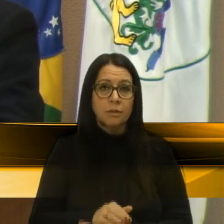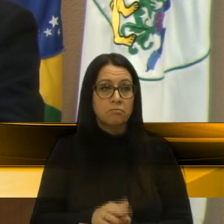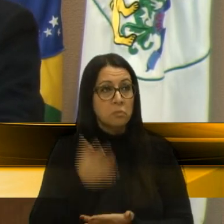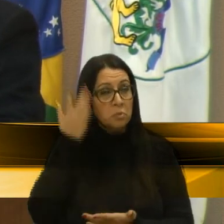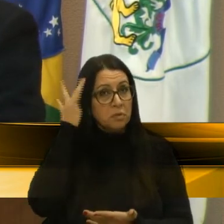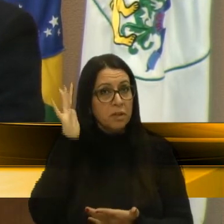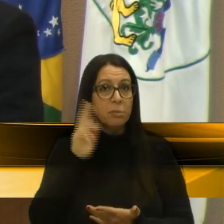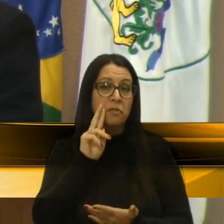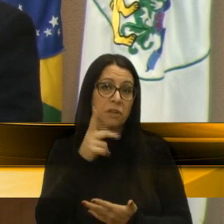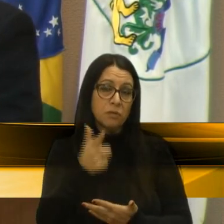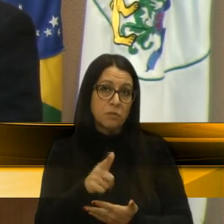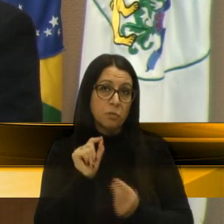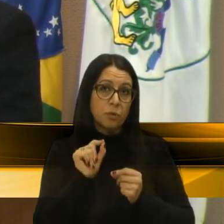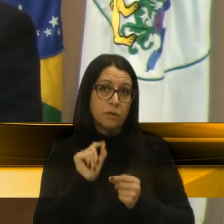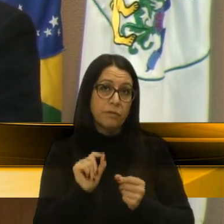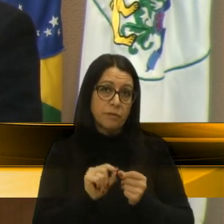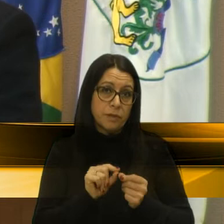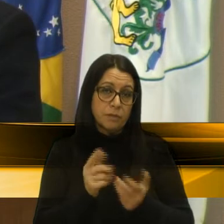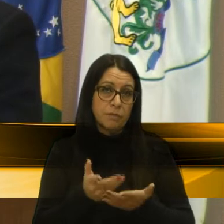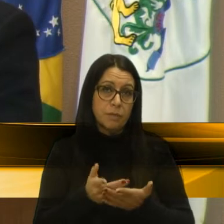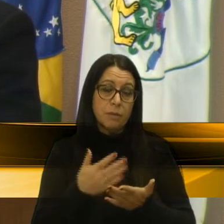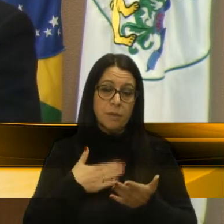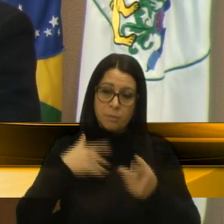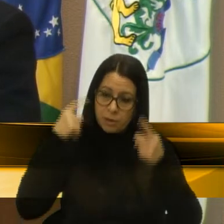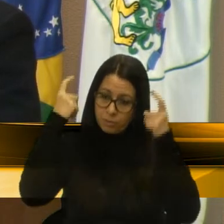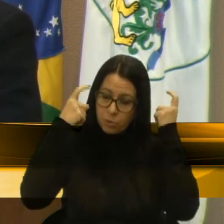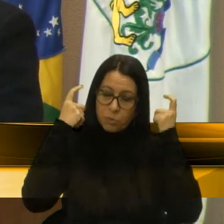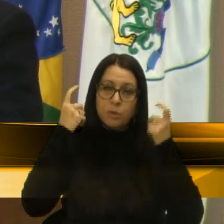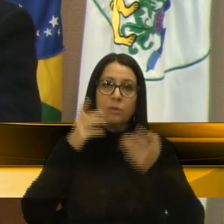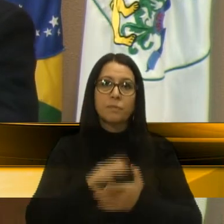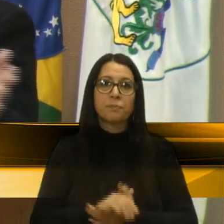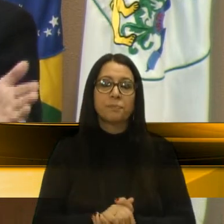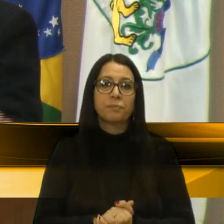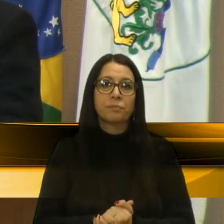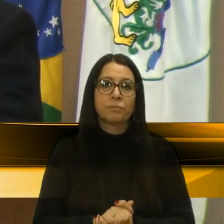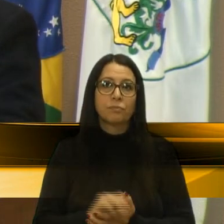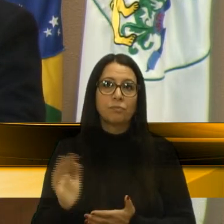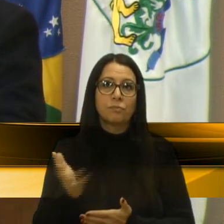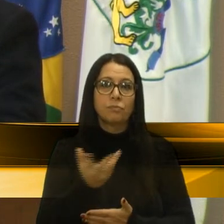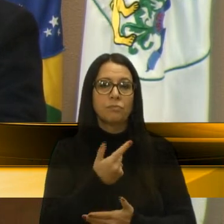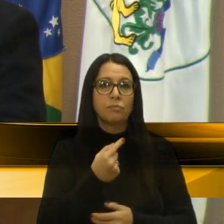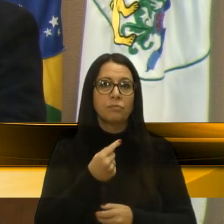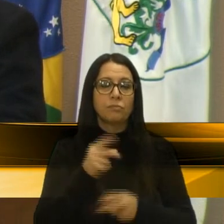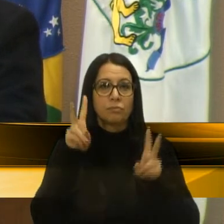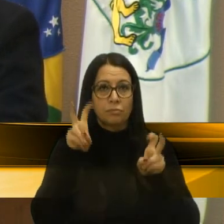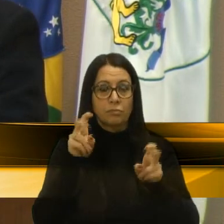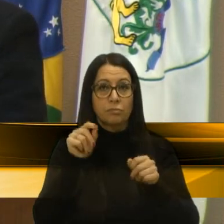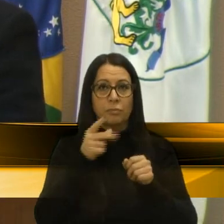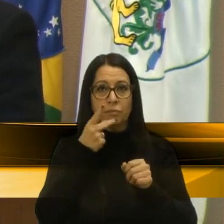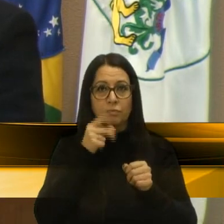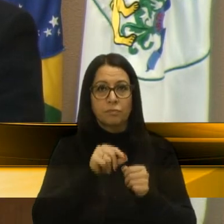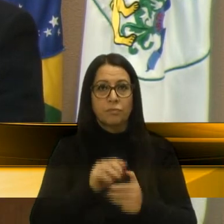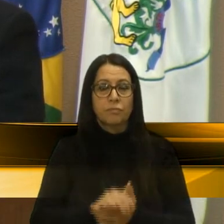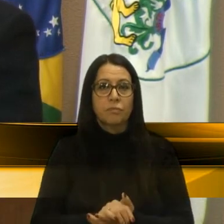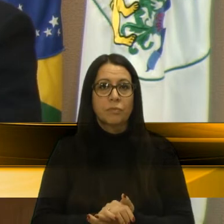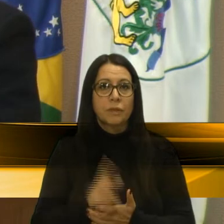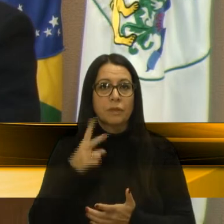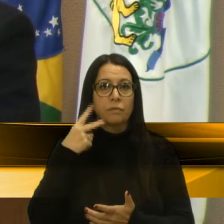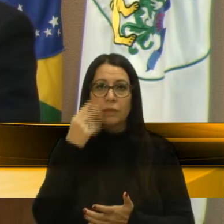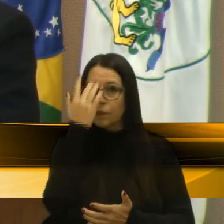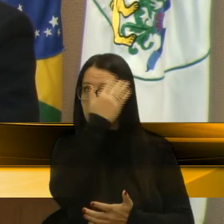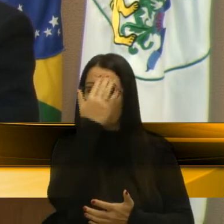eu acho que as questões que estão acontecendo no Brasil, logo ali adiante, a gente vai